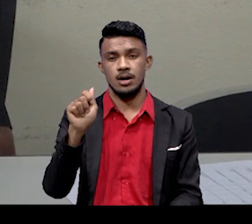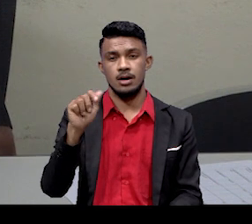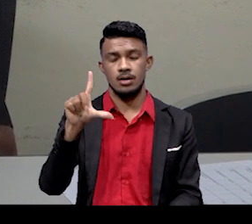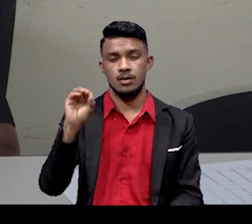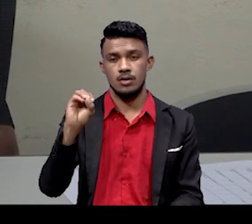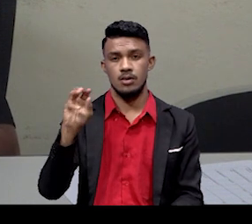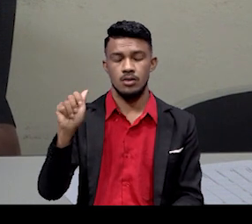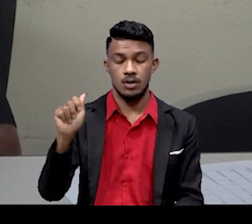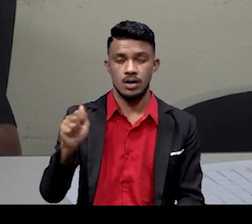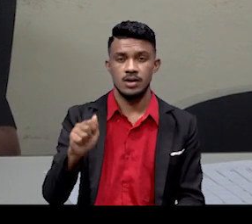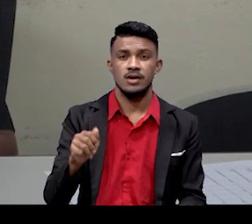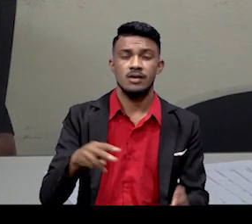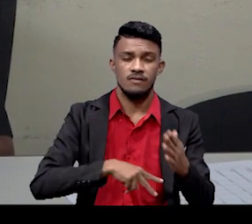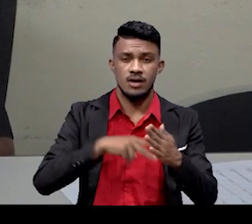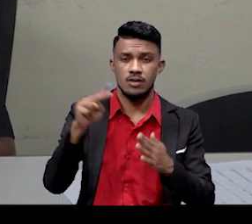valor